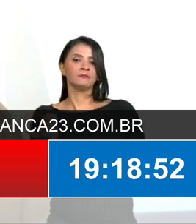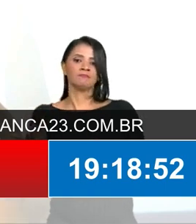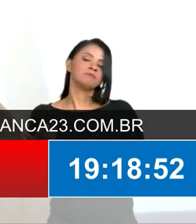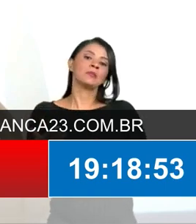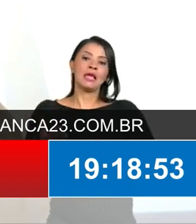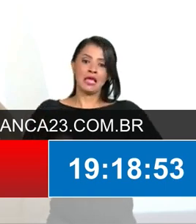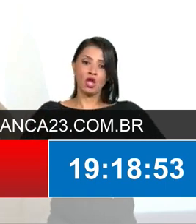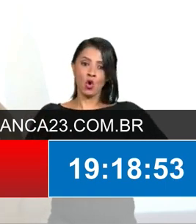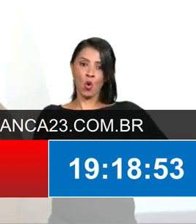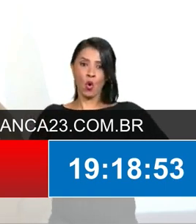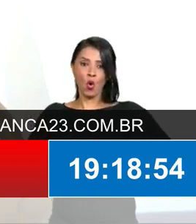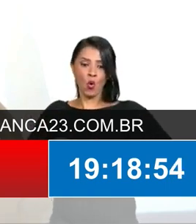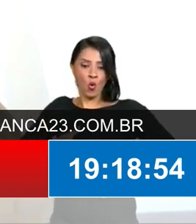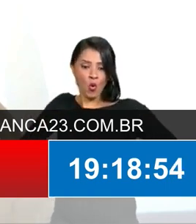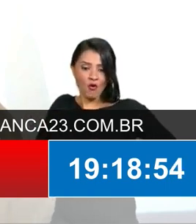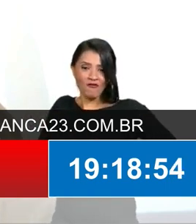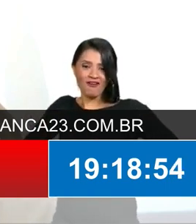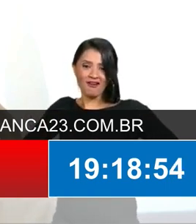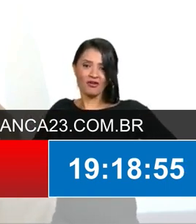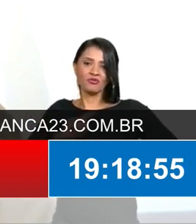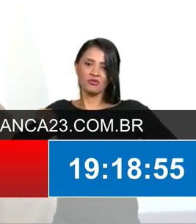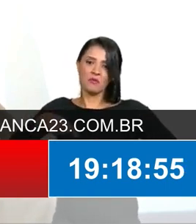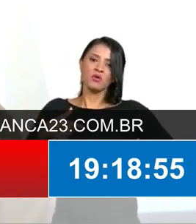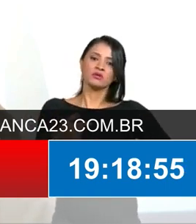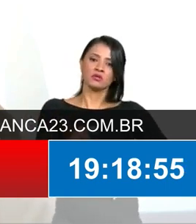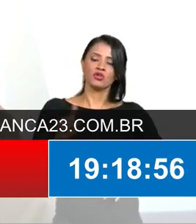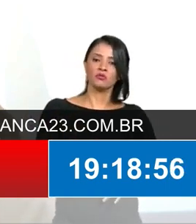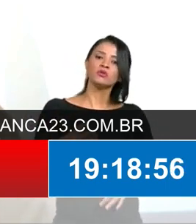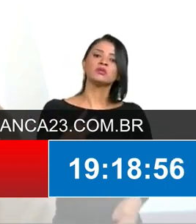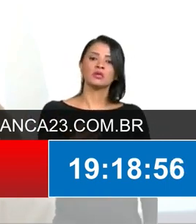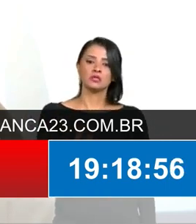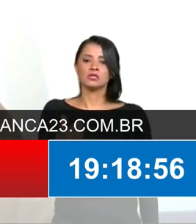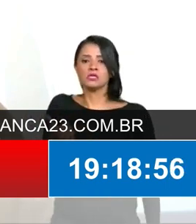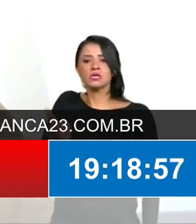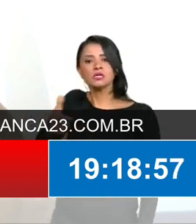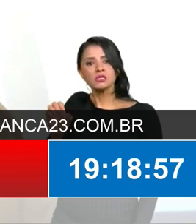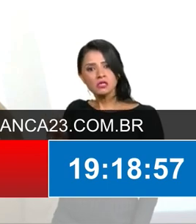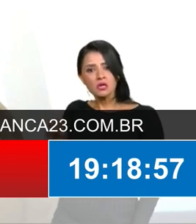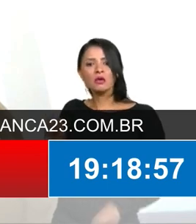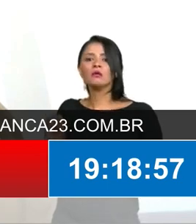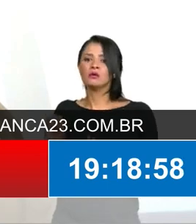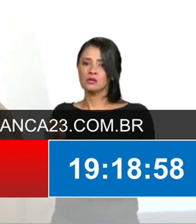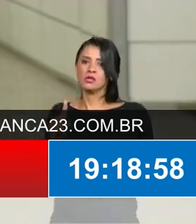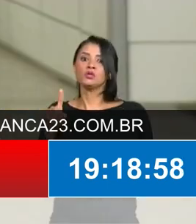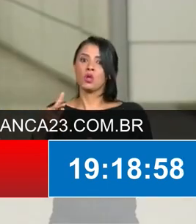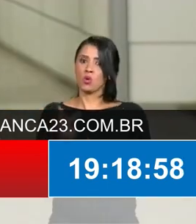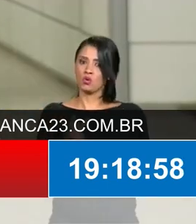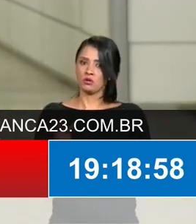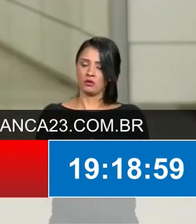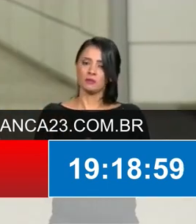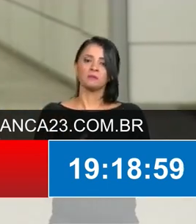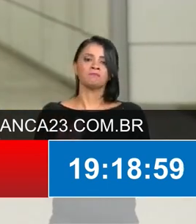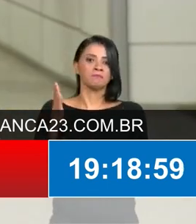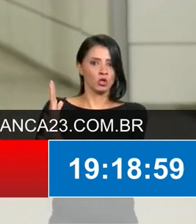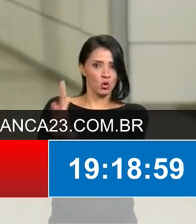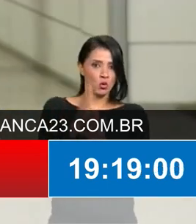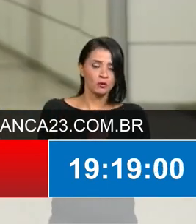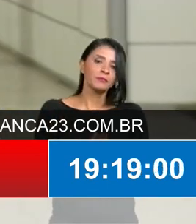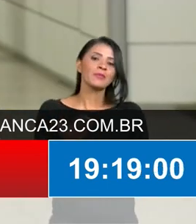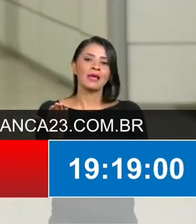de ovário vem logo em seguida com 7.310, isso em termos de incidência. Sintomas